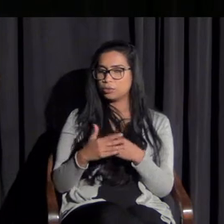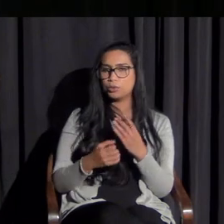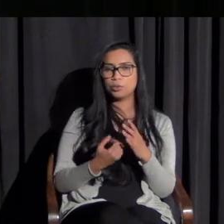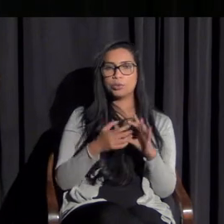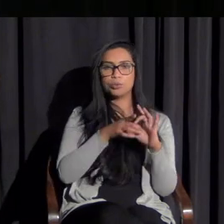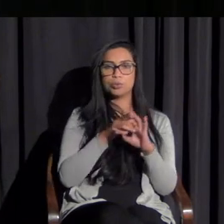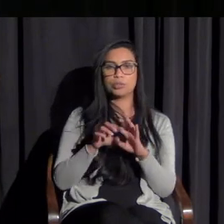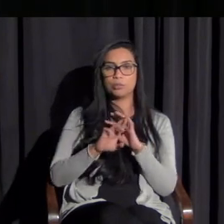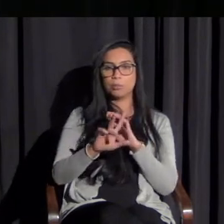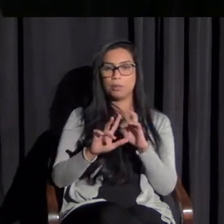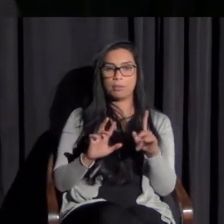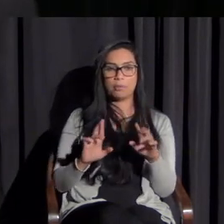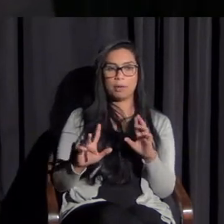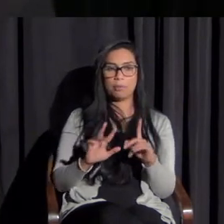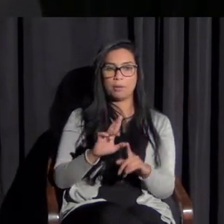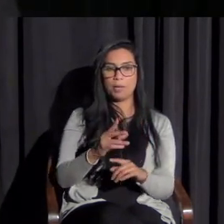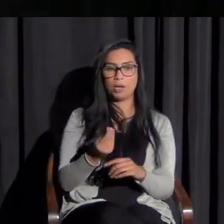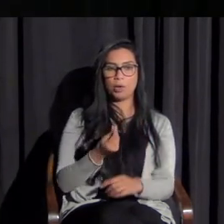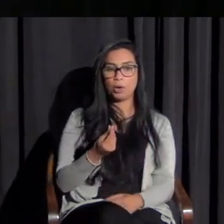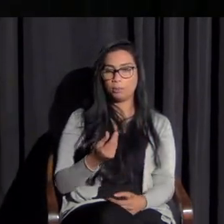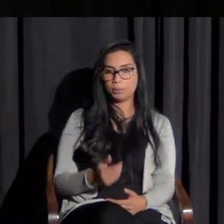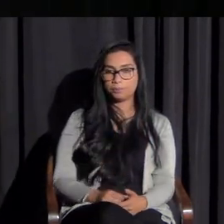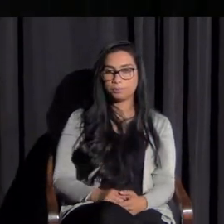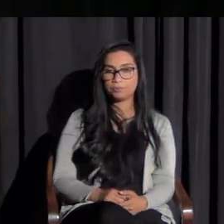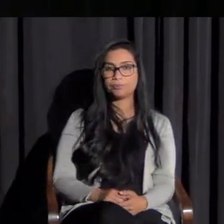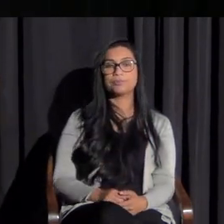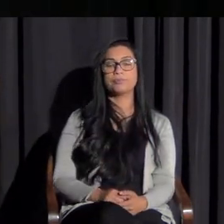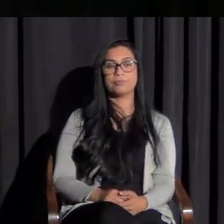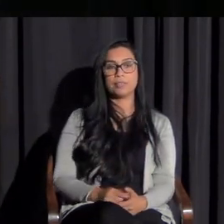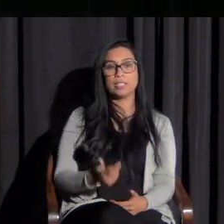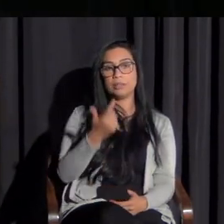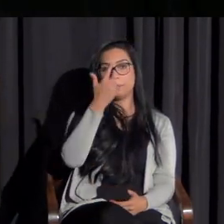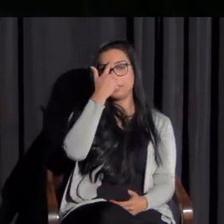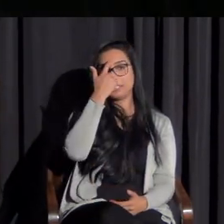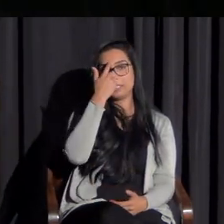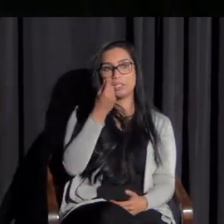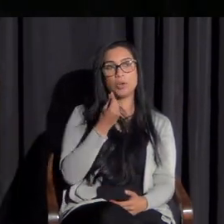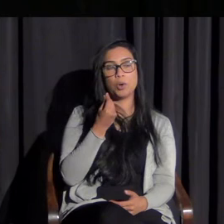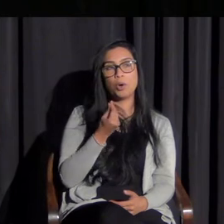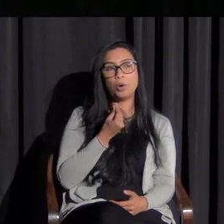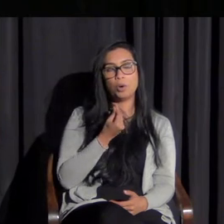contextos. Pois bem, e aí pensando no que acontecia,